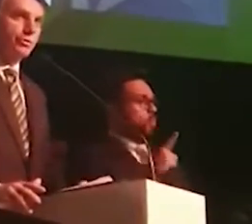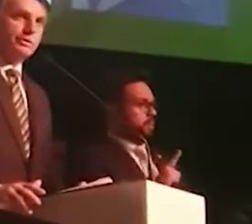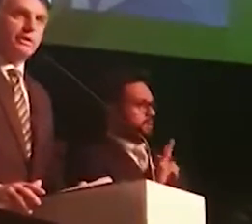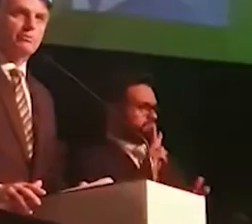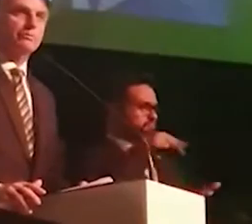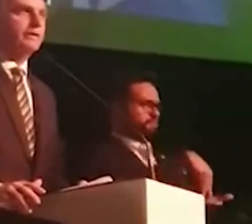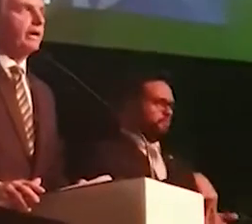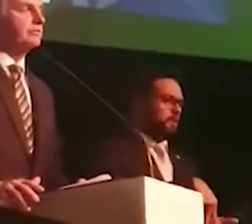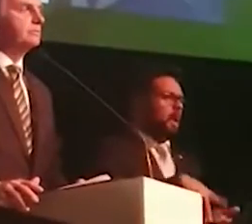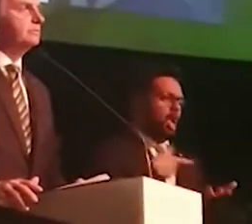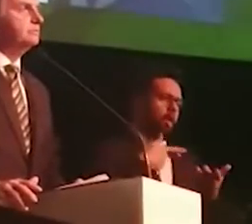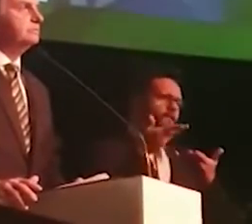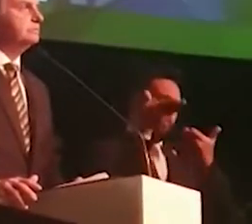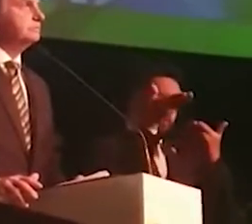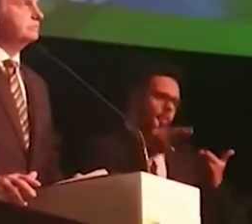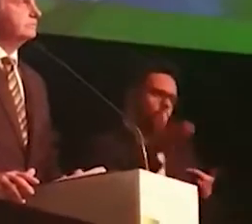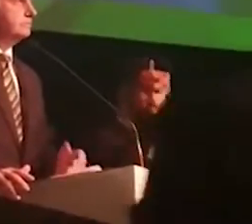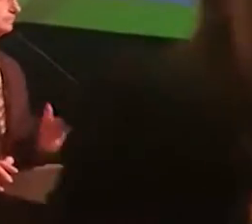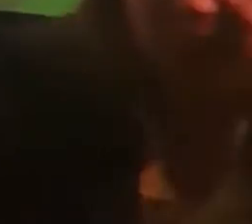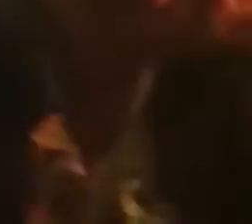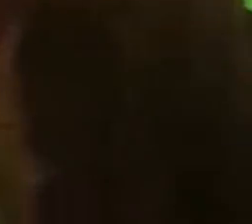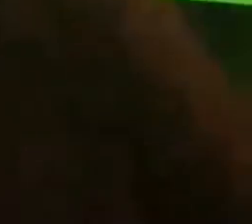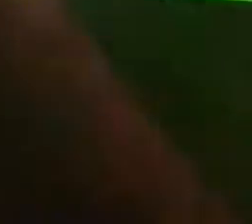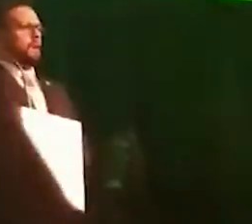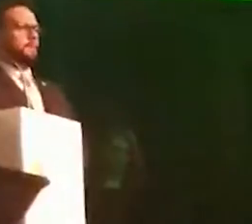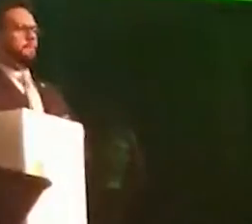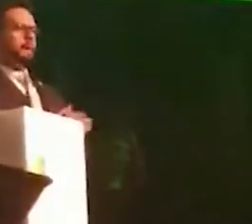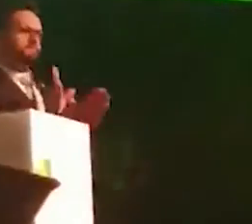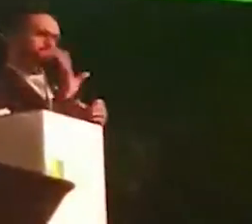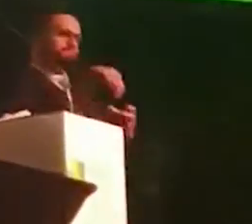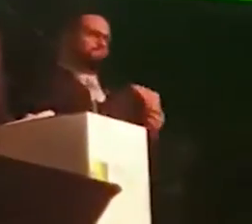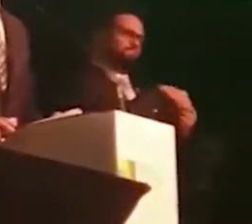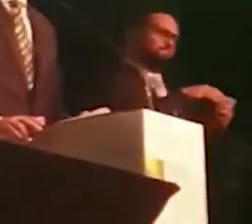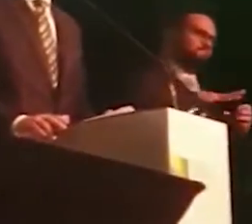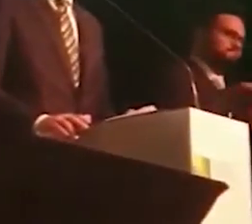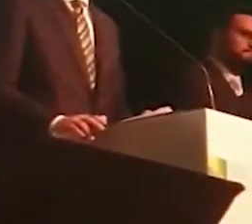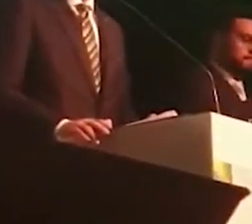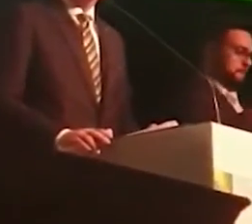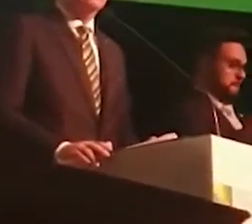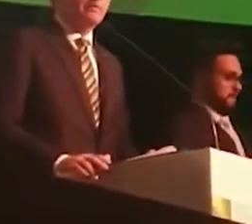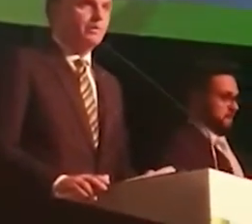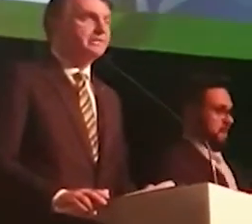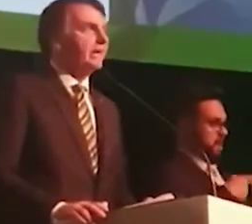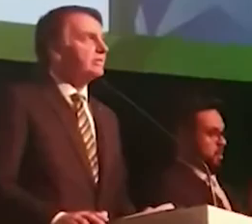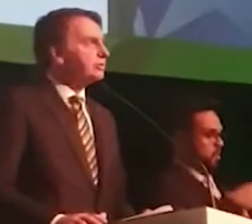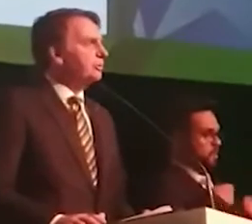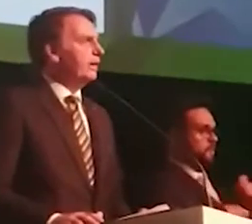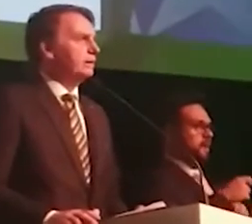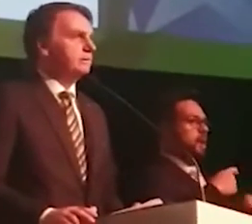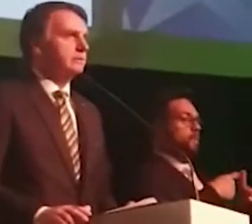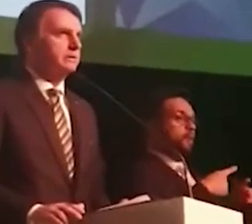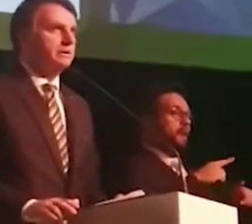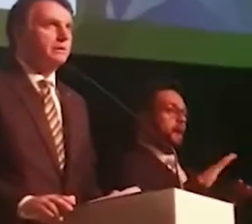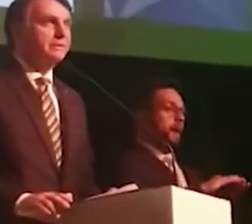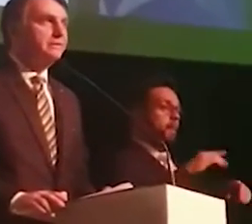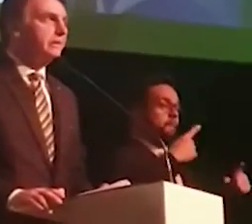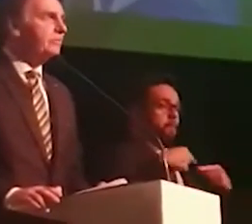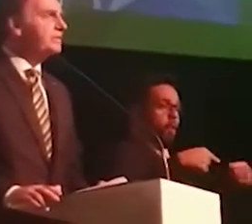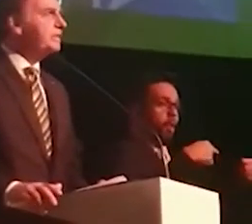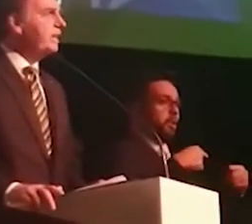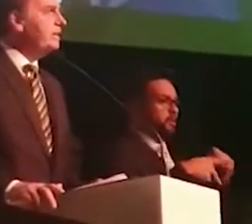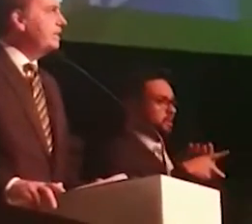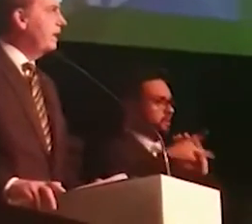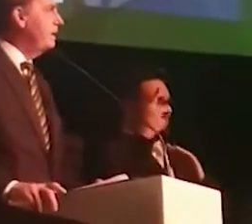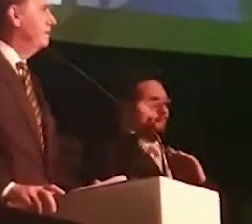o senhor será convidado a integrar a equipe da economia e a política é sua.